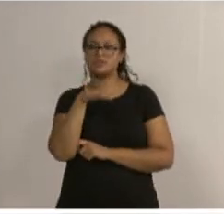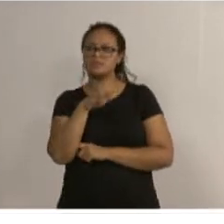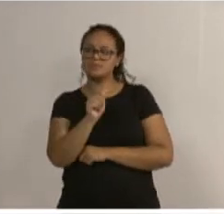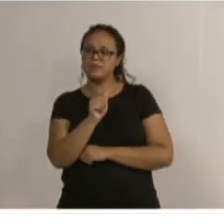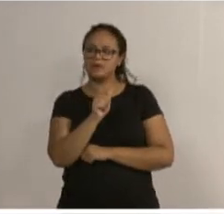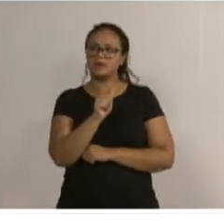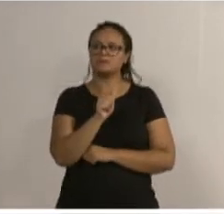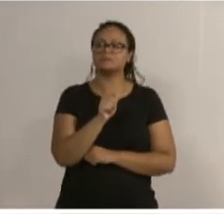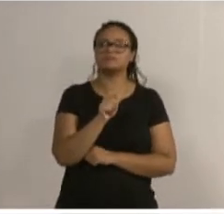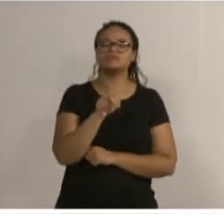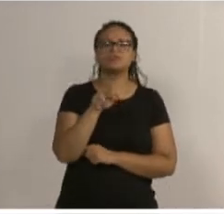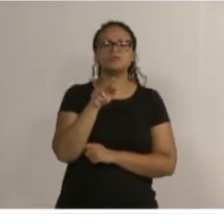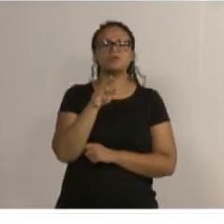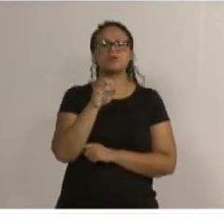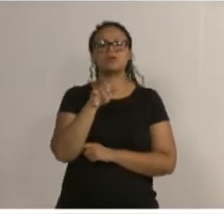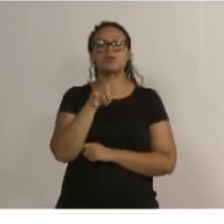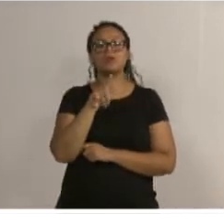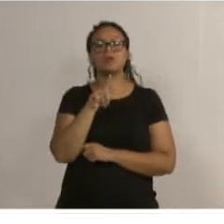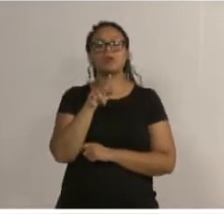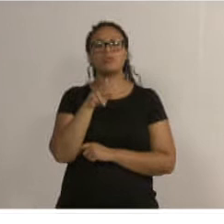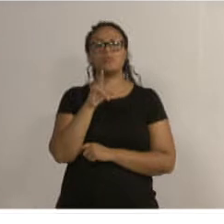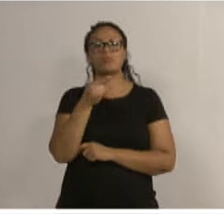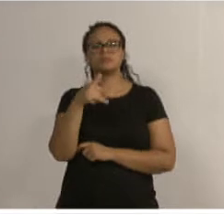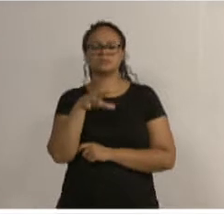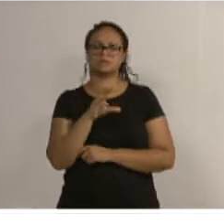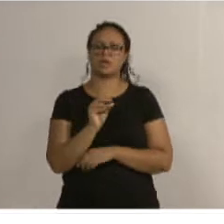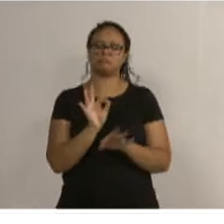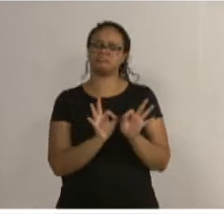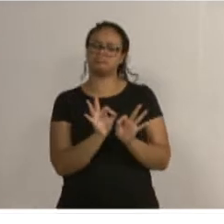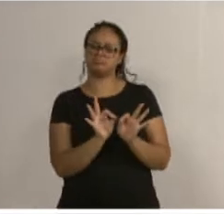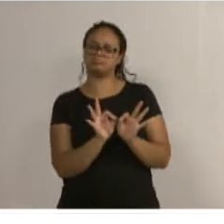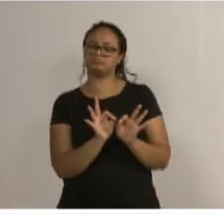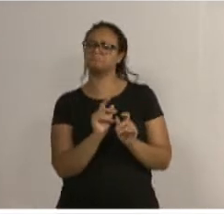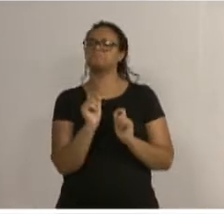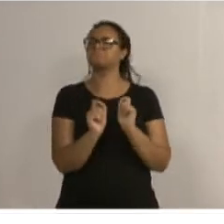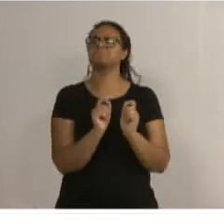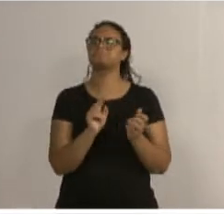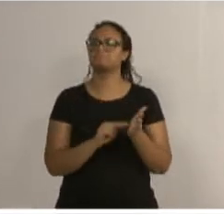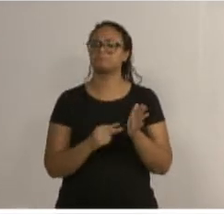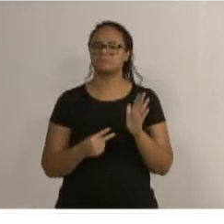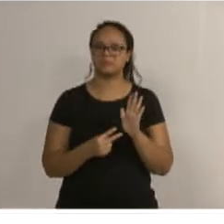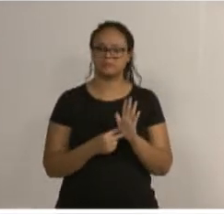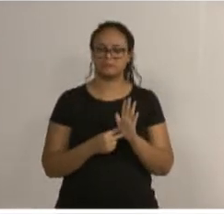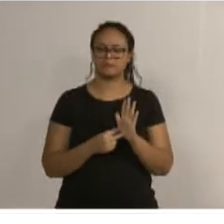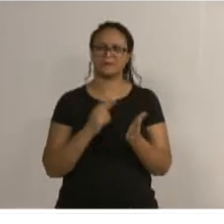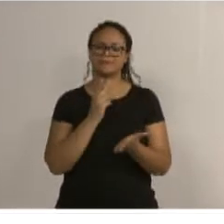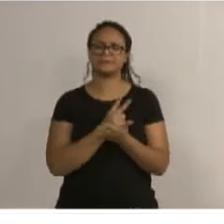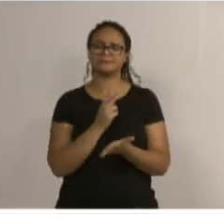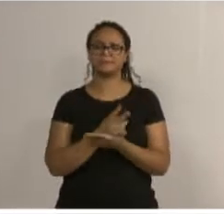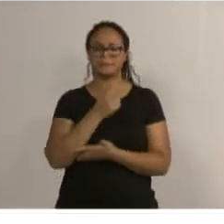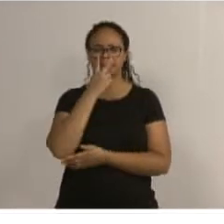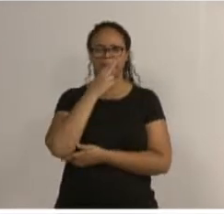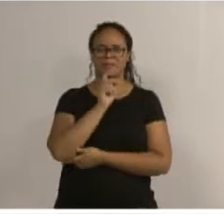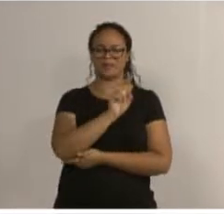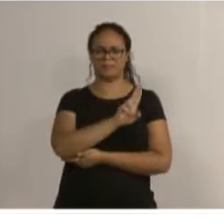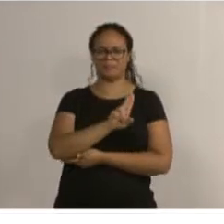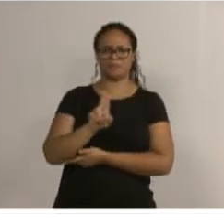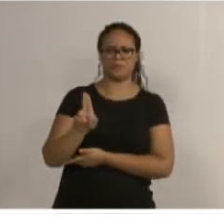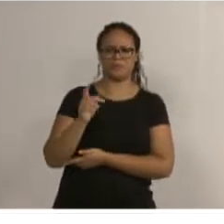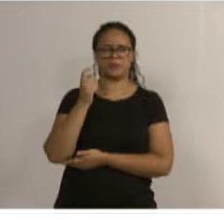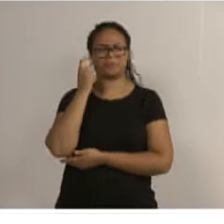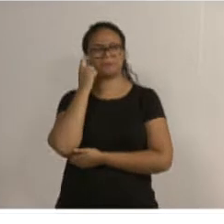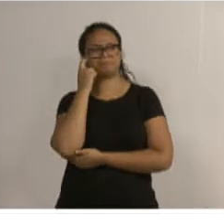Eu sempre digo, e gosto de enfatizar isso, quando a gente fala em agência de regulação, vem na cabeça da gente um monstro